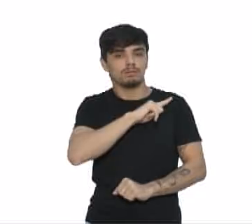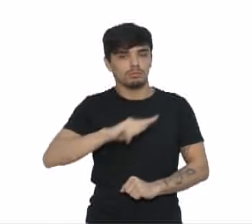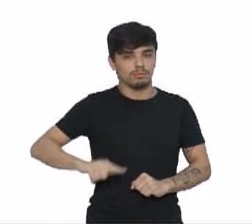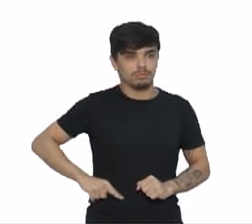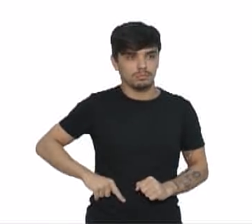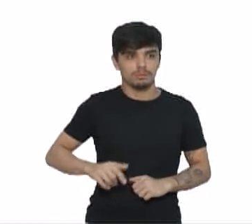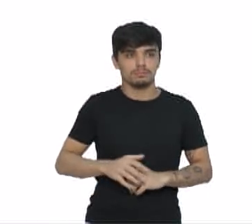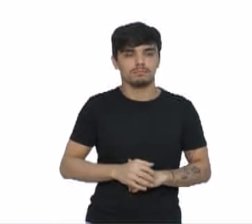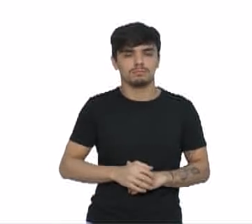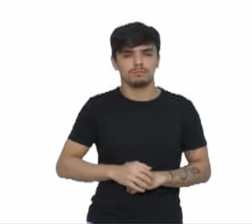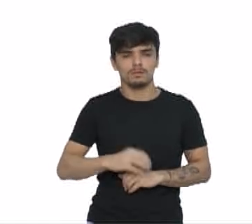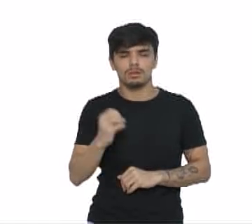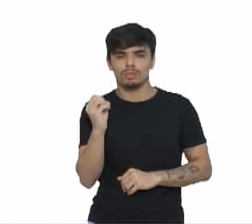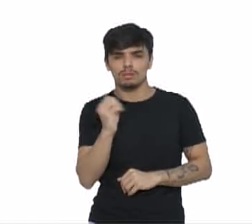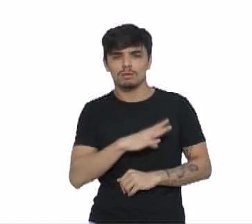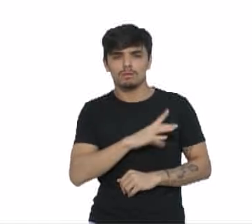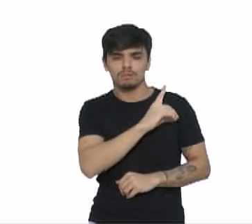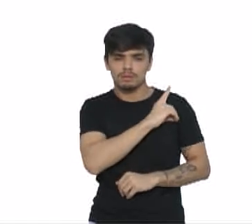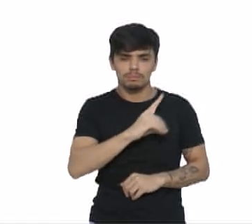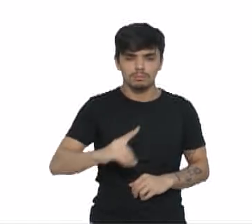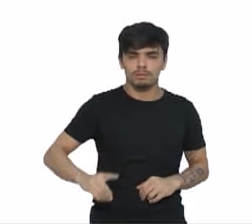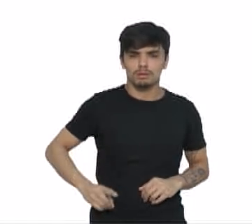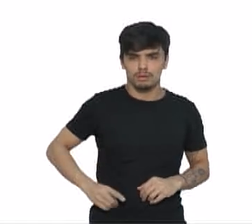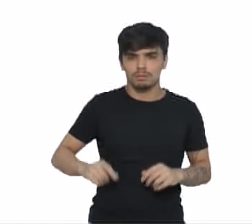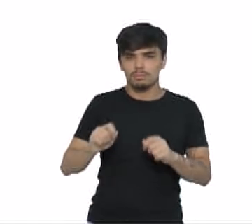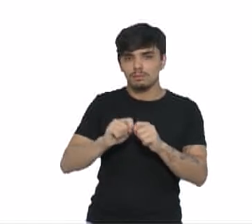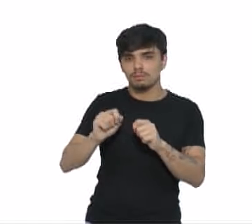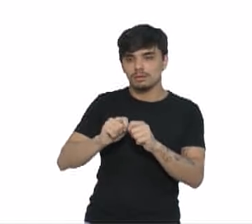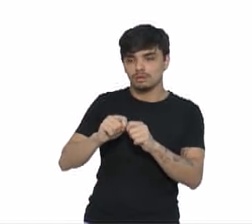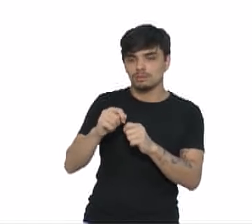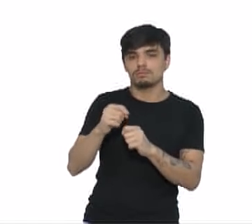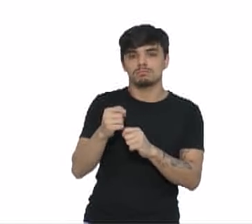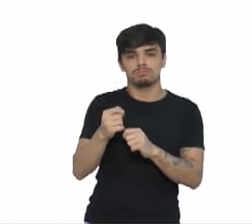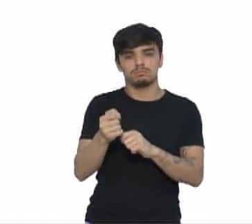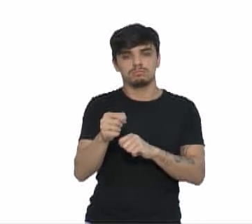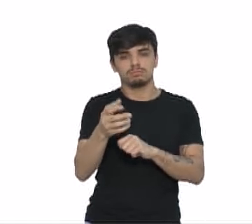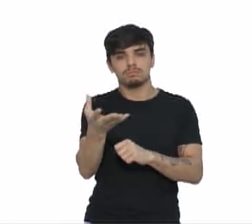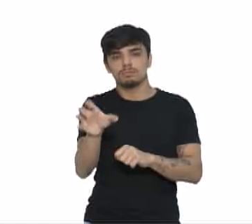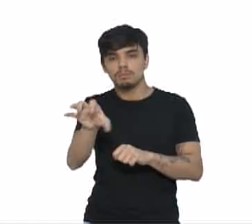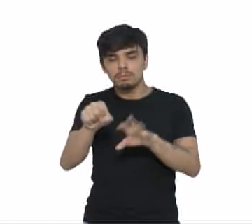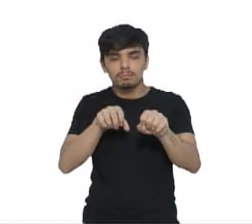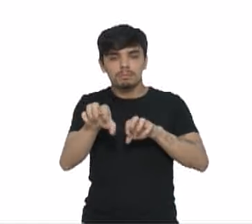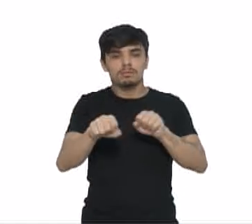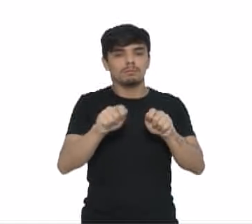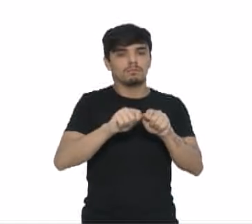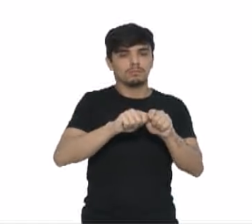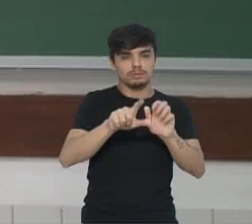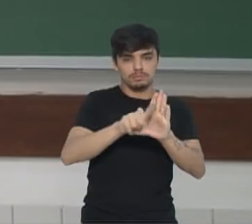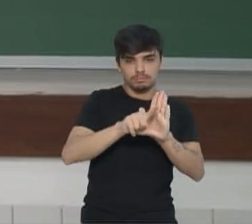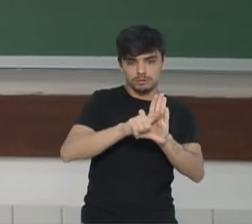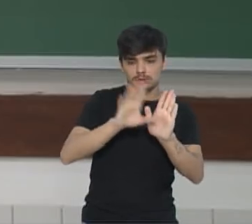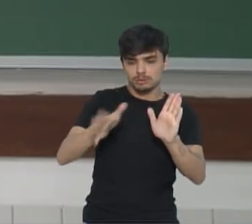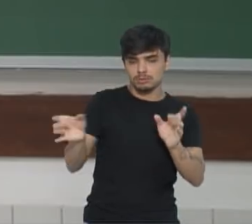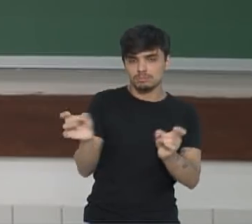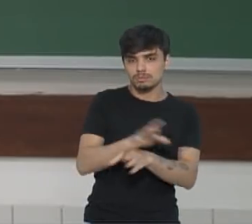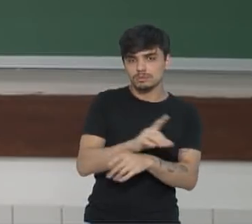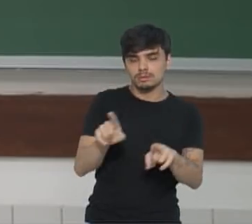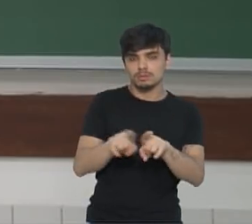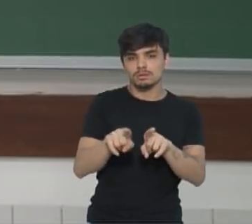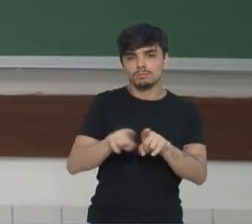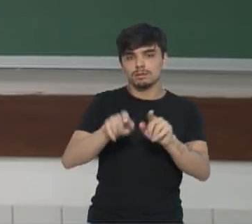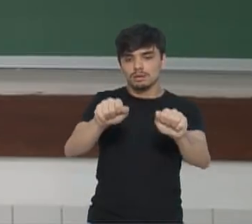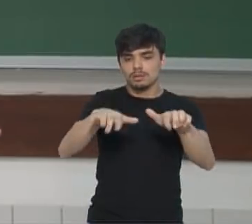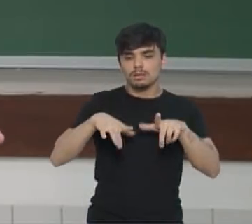Nacional. Novos deputados são eleitos para formar esse novo governo. A Constituição já estava pronta, a Assembleia Constituinte